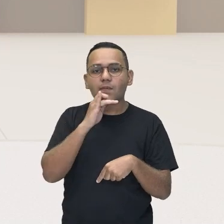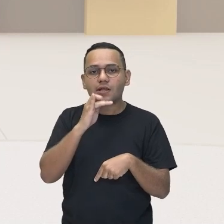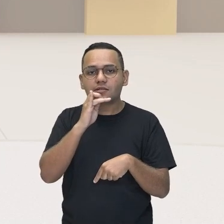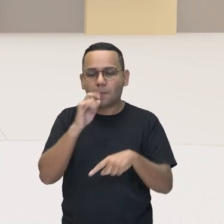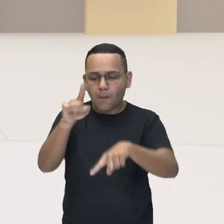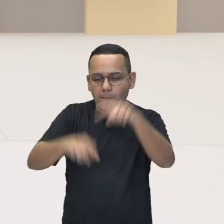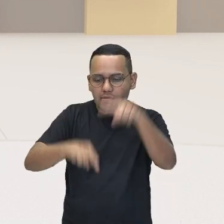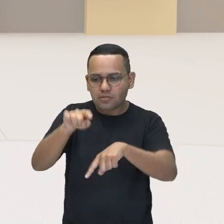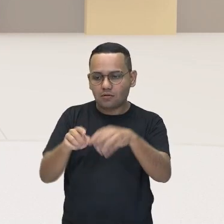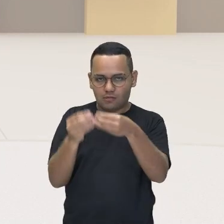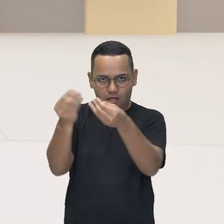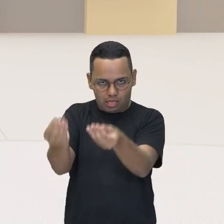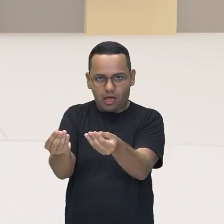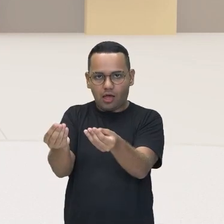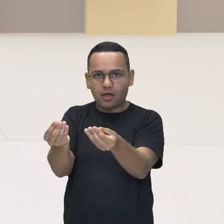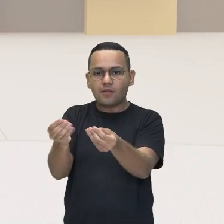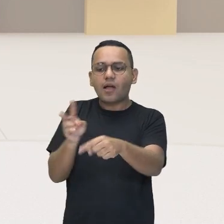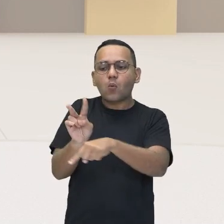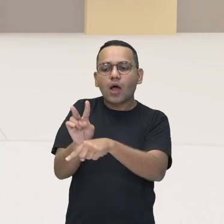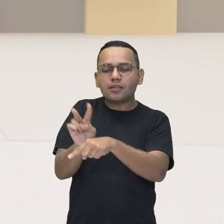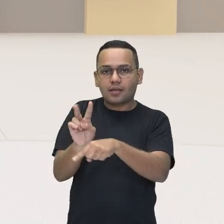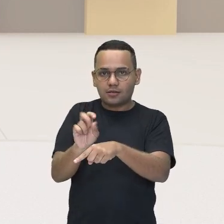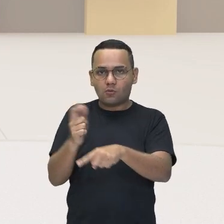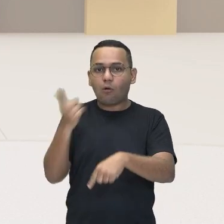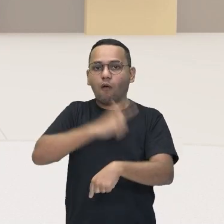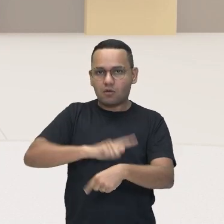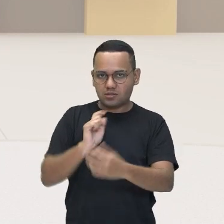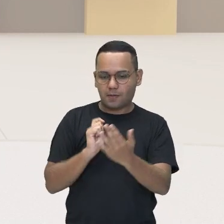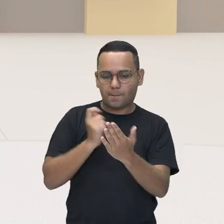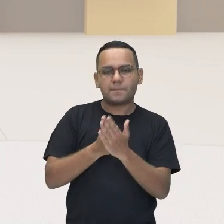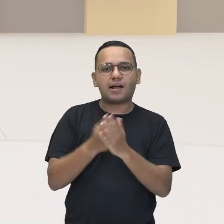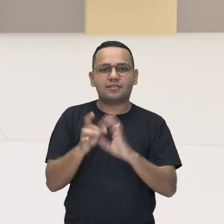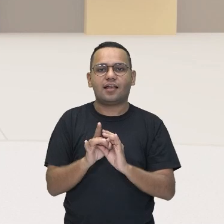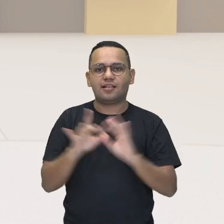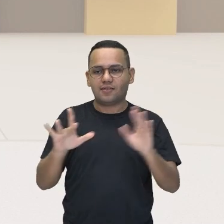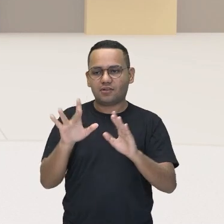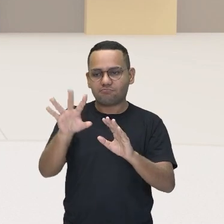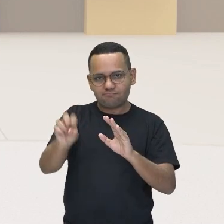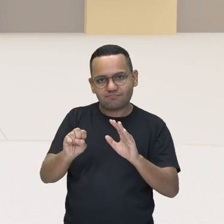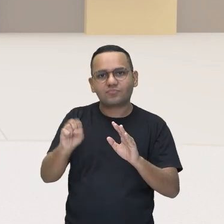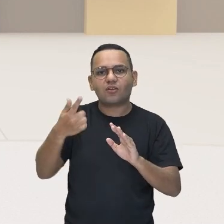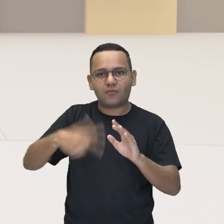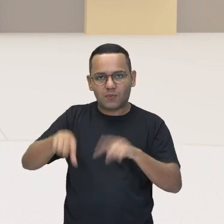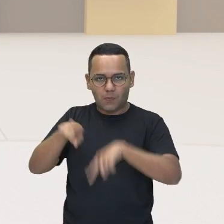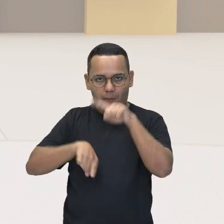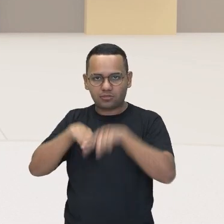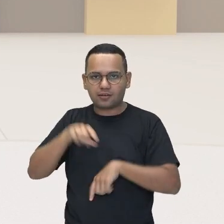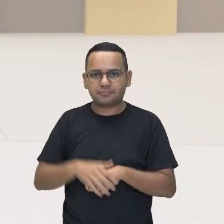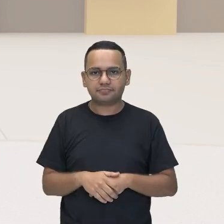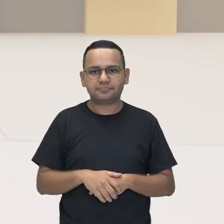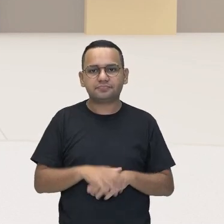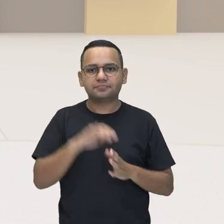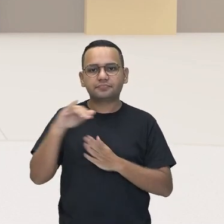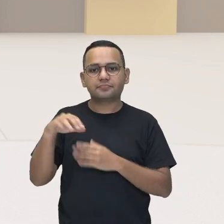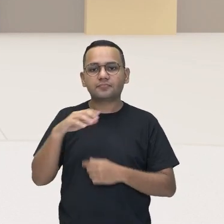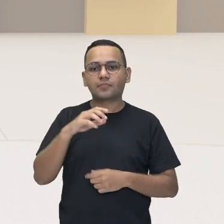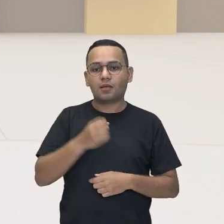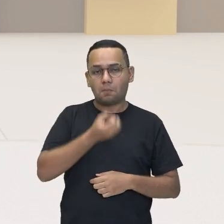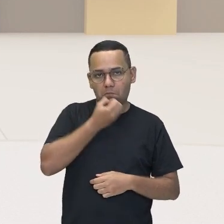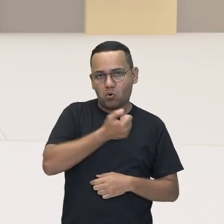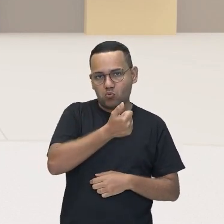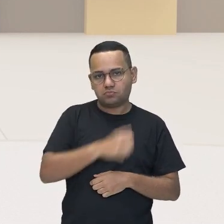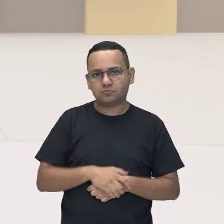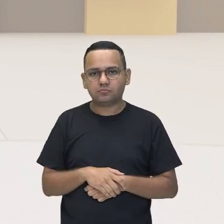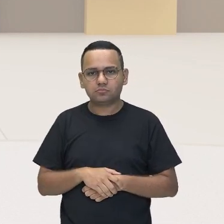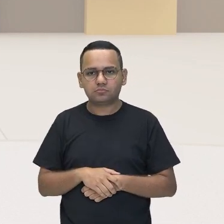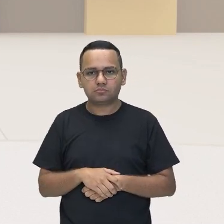desvantagens dessa modalidade. Acompanhe comigo. Acesso rápido ao crédito, tá bom? Você tendo posse, né,